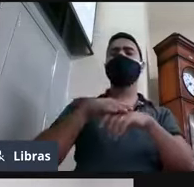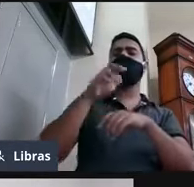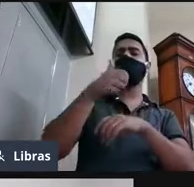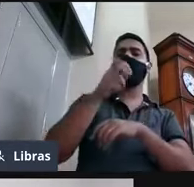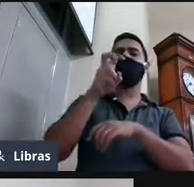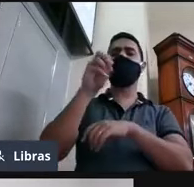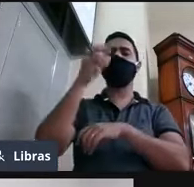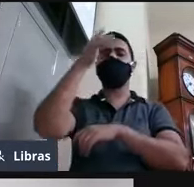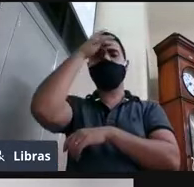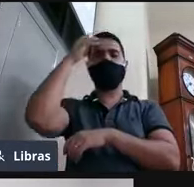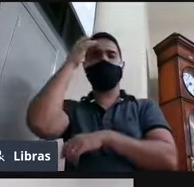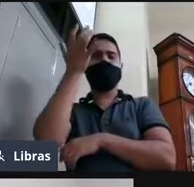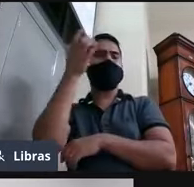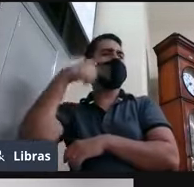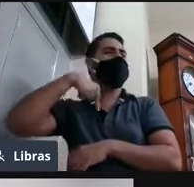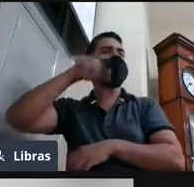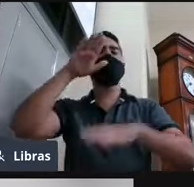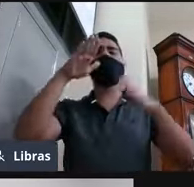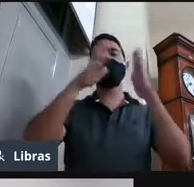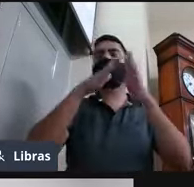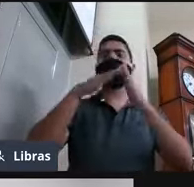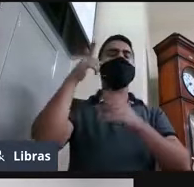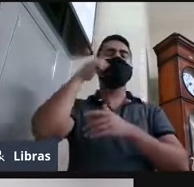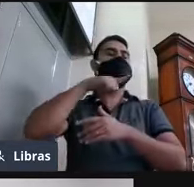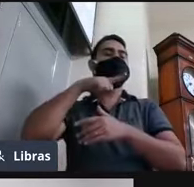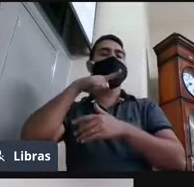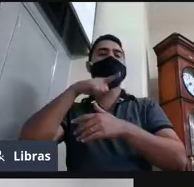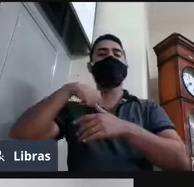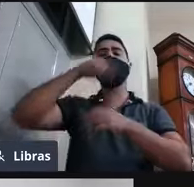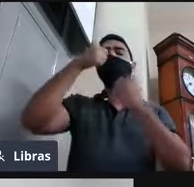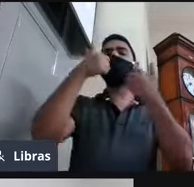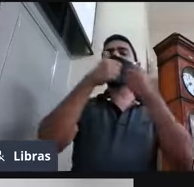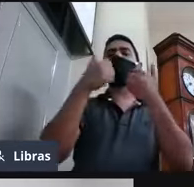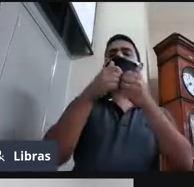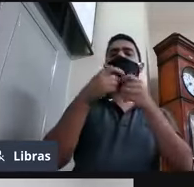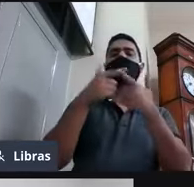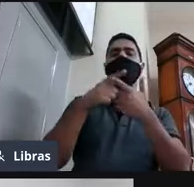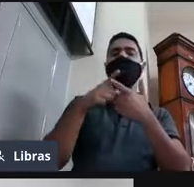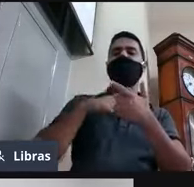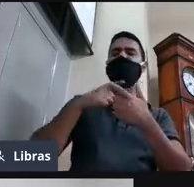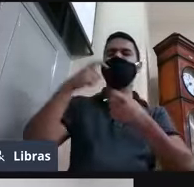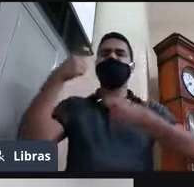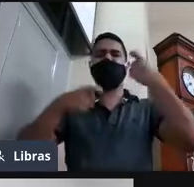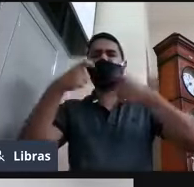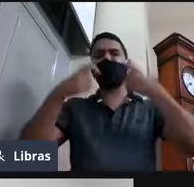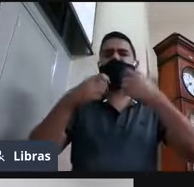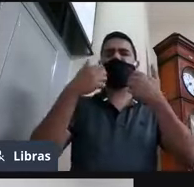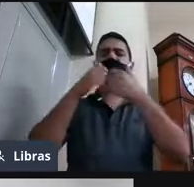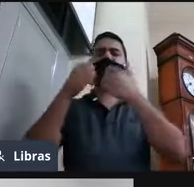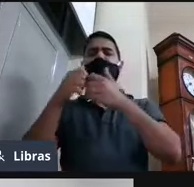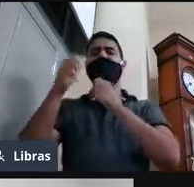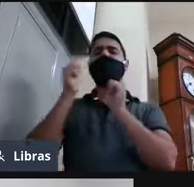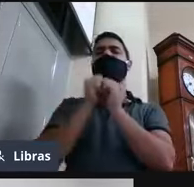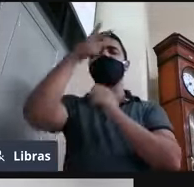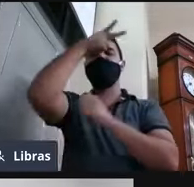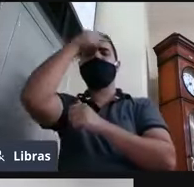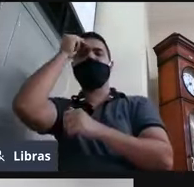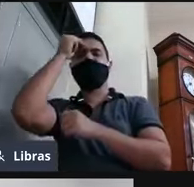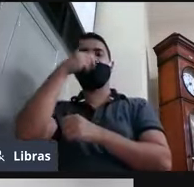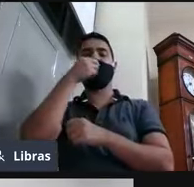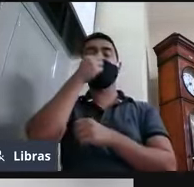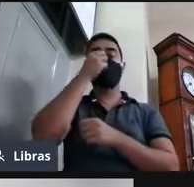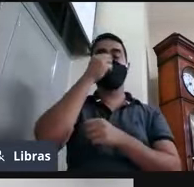150 pessoas que queriam ir para casa e não conseguiram embarcar porque está tendo um conflito da empresa de ônibus com a prefeitura. A